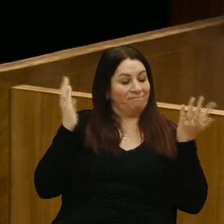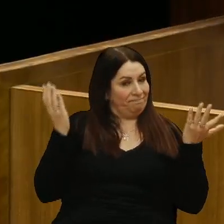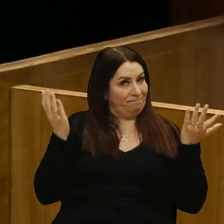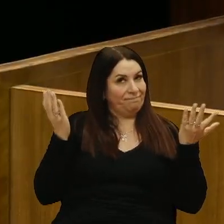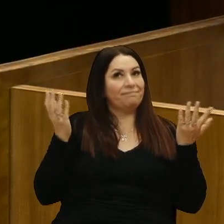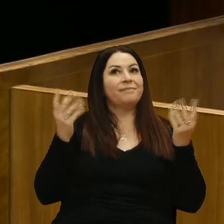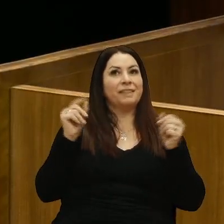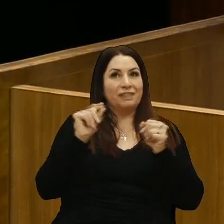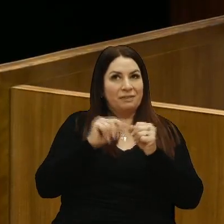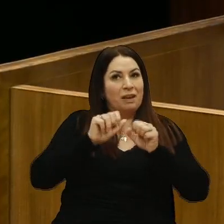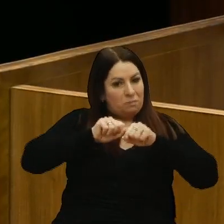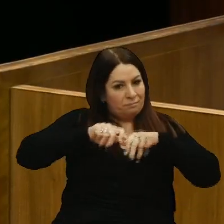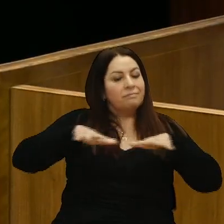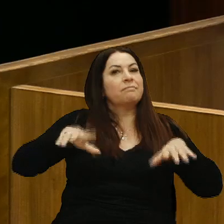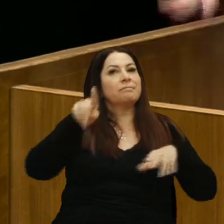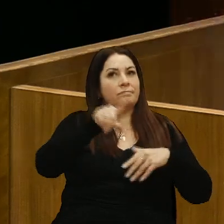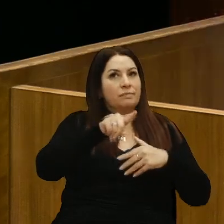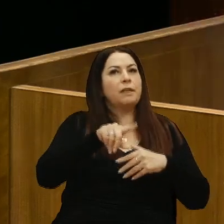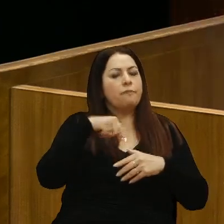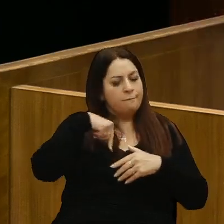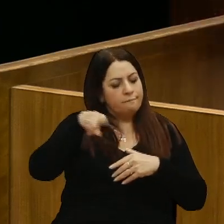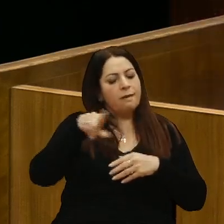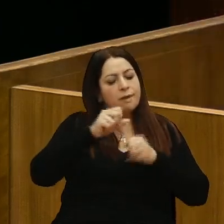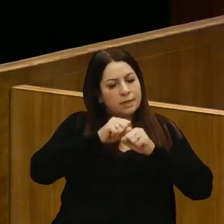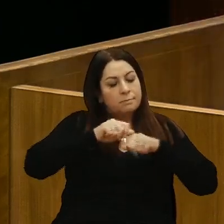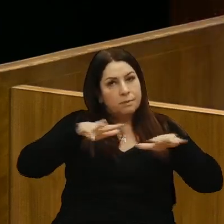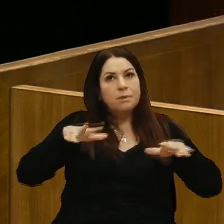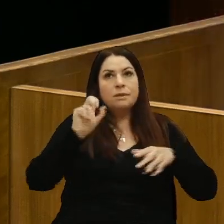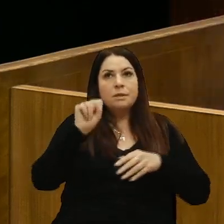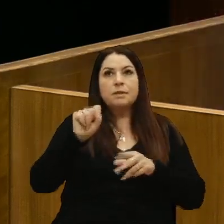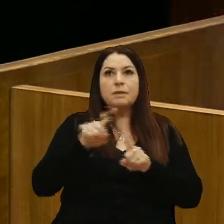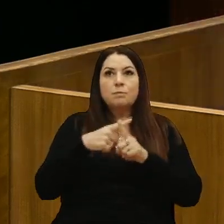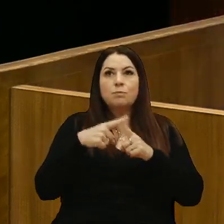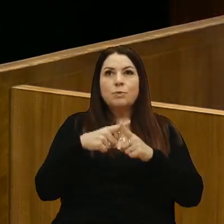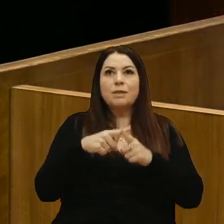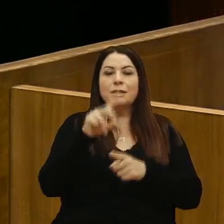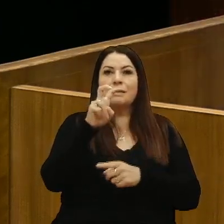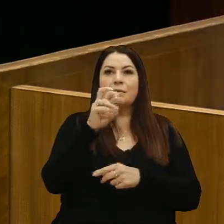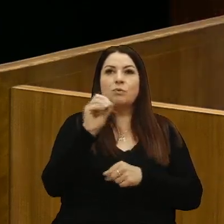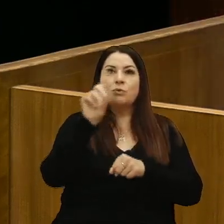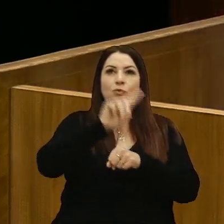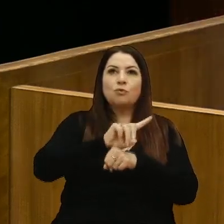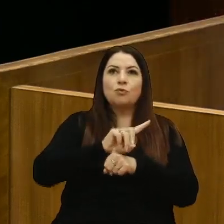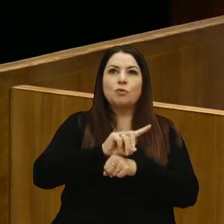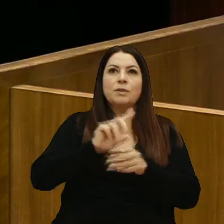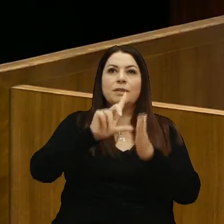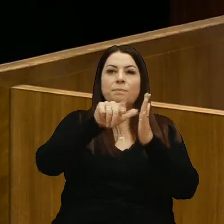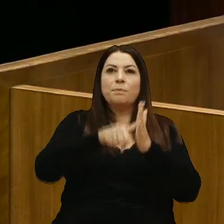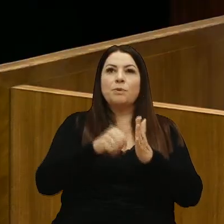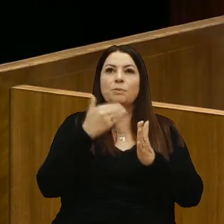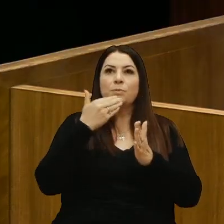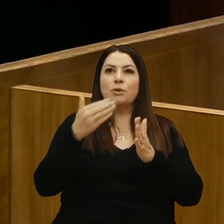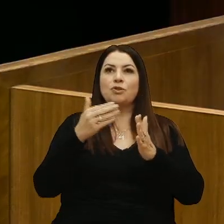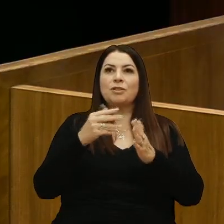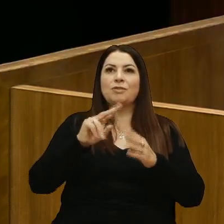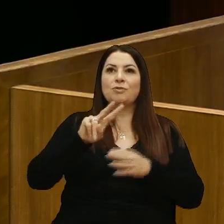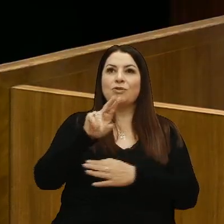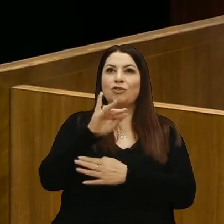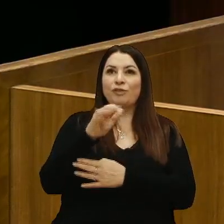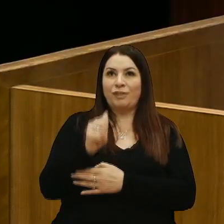isso vai ser reverberado. Vai ser reverberado, sim, porque foi 50 dias após o pedido de